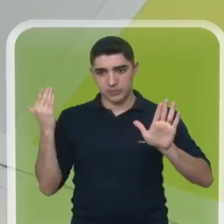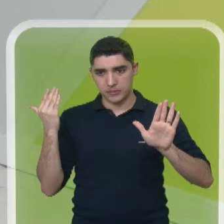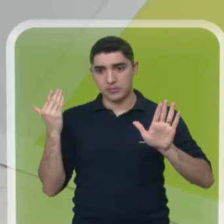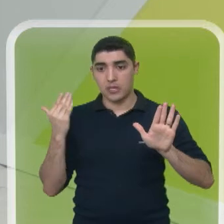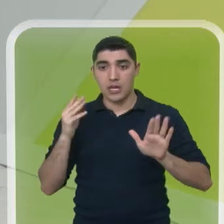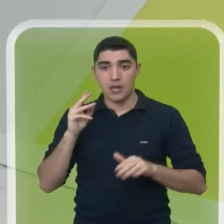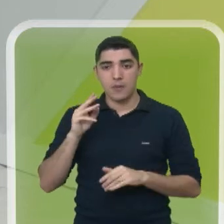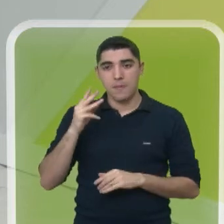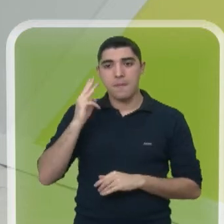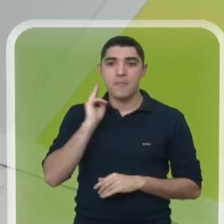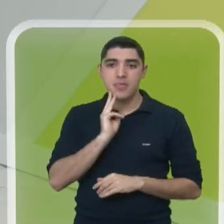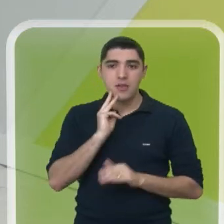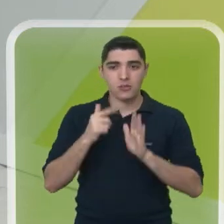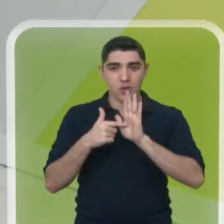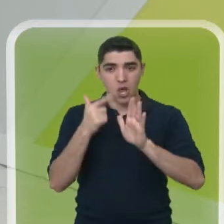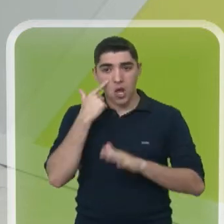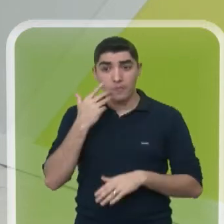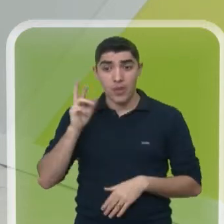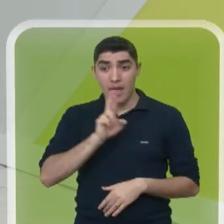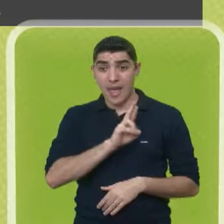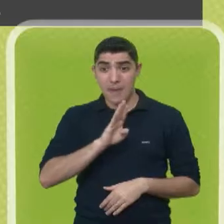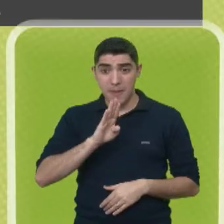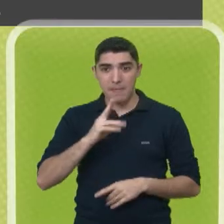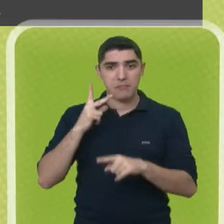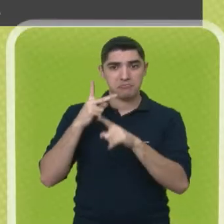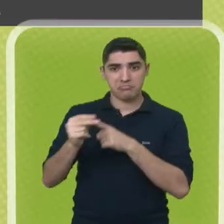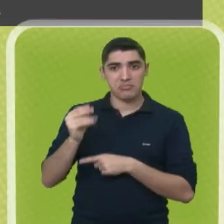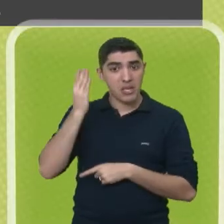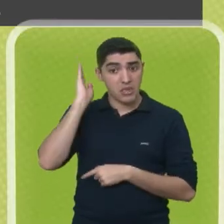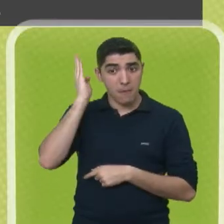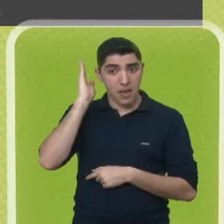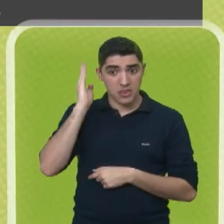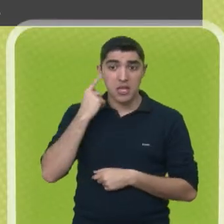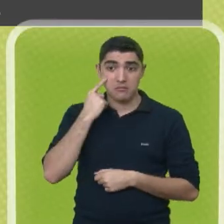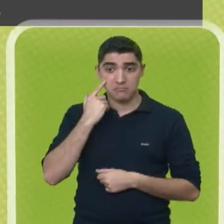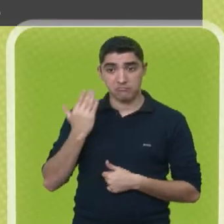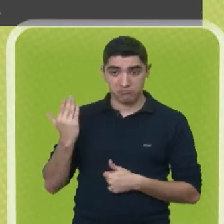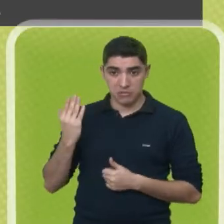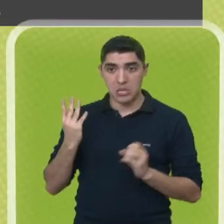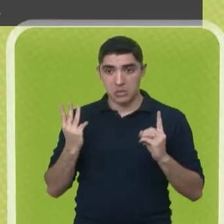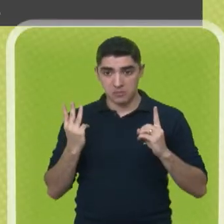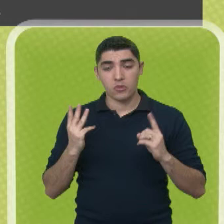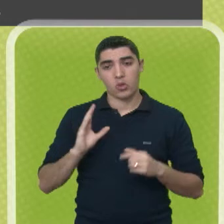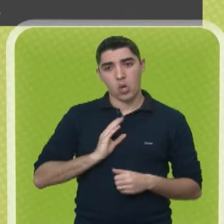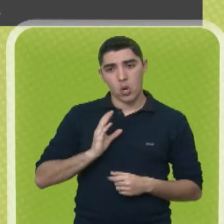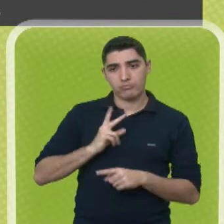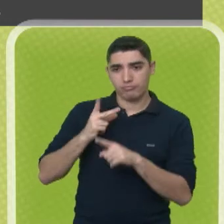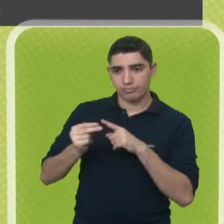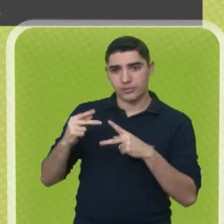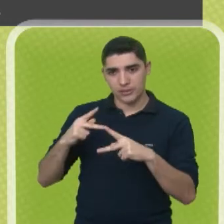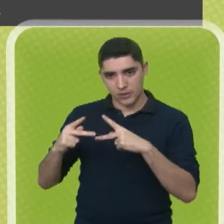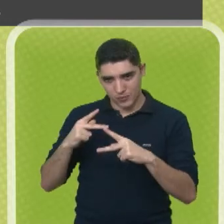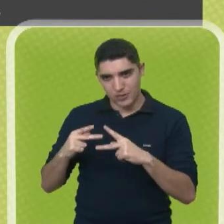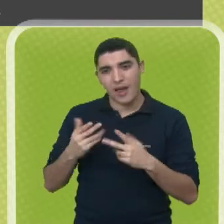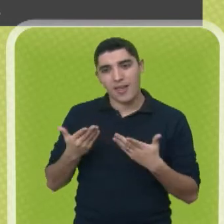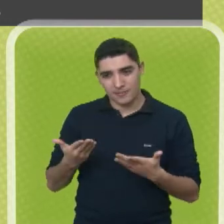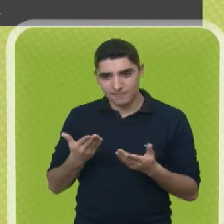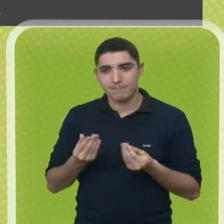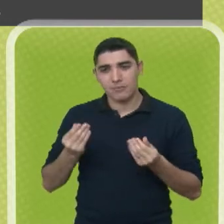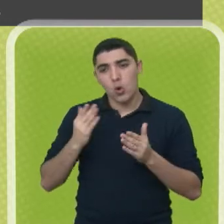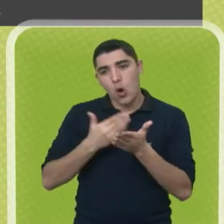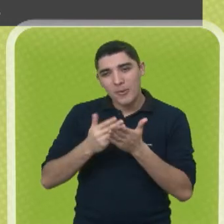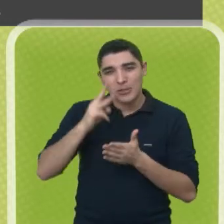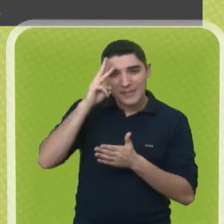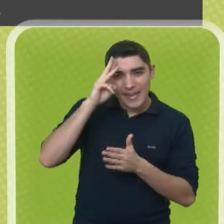Matheus colocou aí, o Red Bull Bragantino está impossível. Bateu do Taubaté na terça-feira por 3-1. Corinthians bateu o São José, o jogo que, eu repito, começou na terça